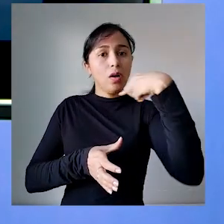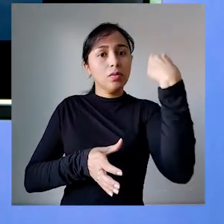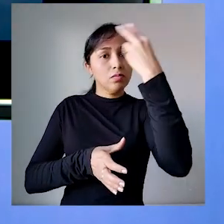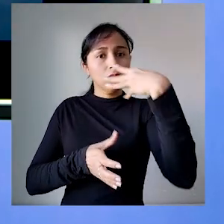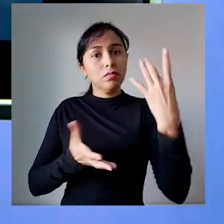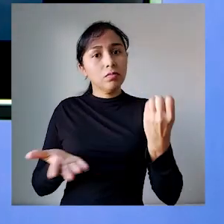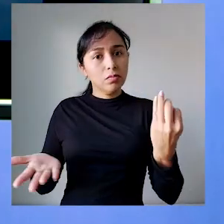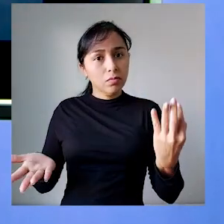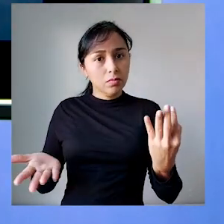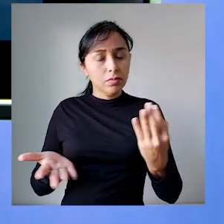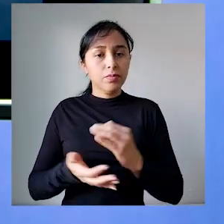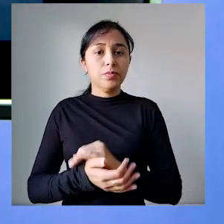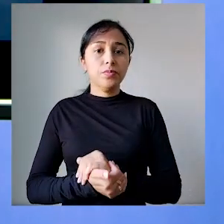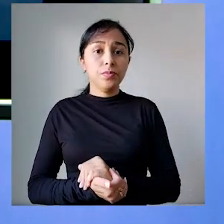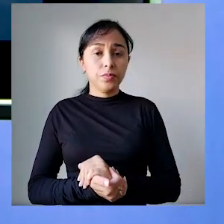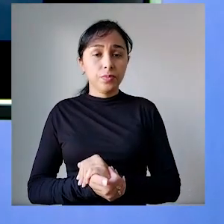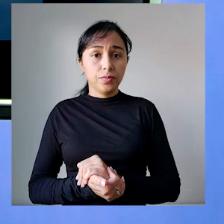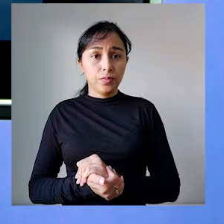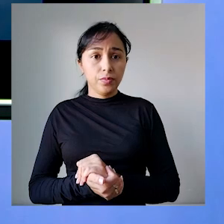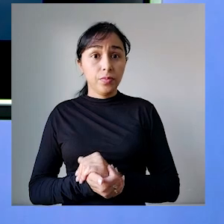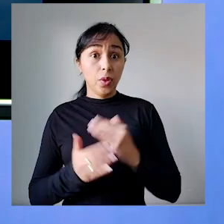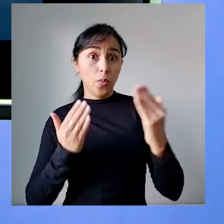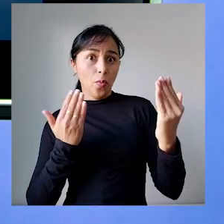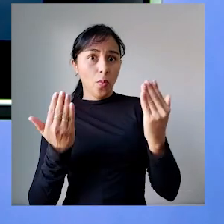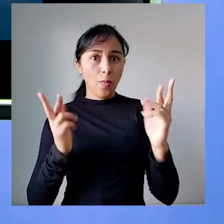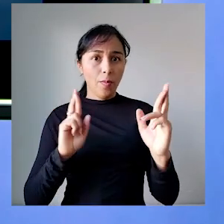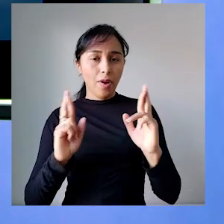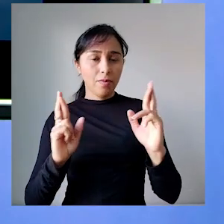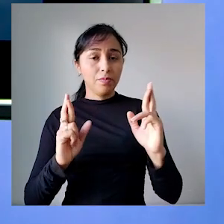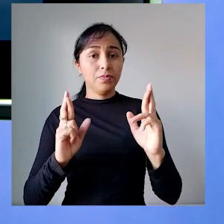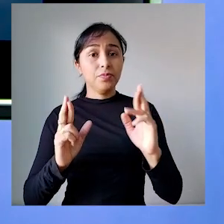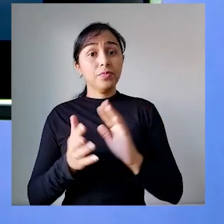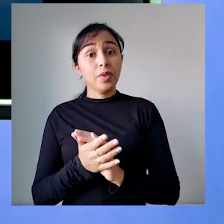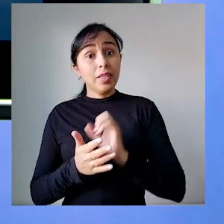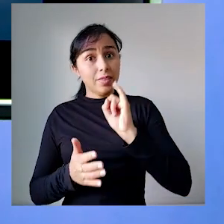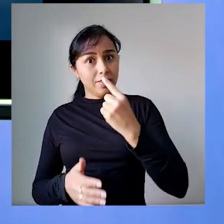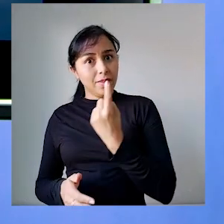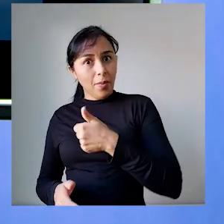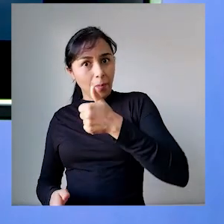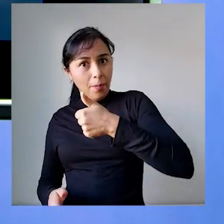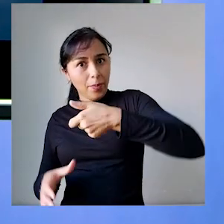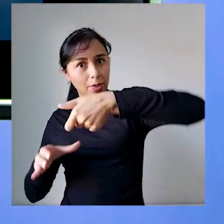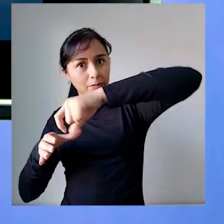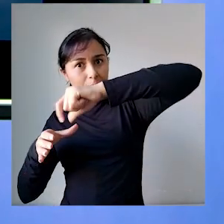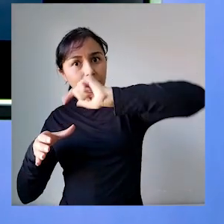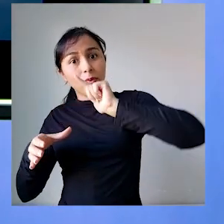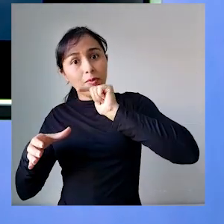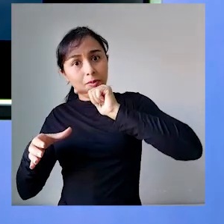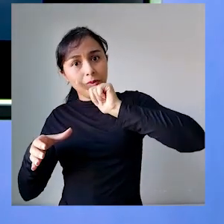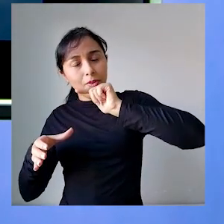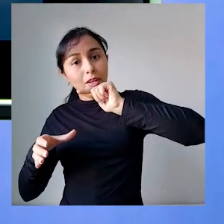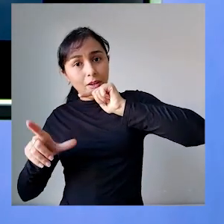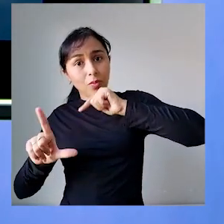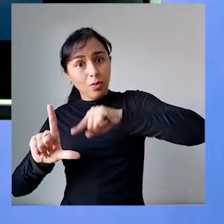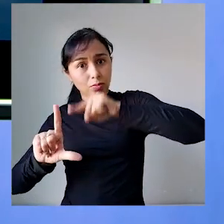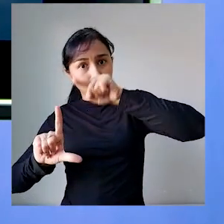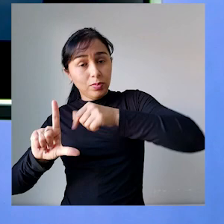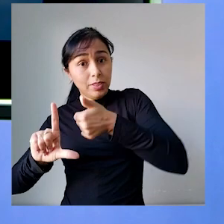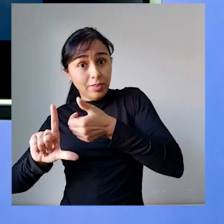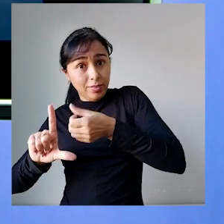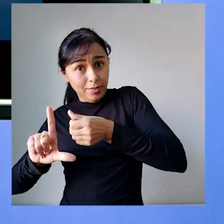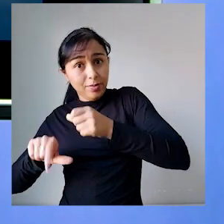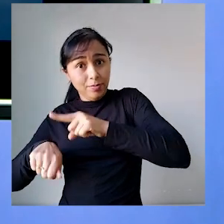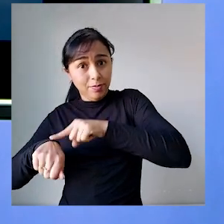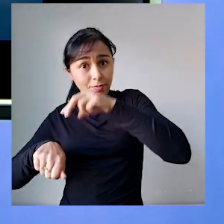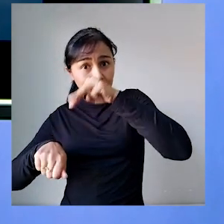litros demora 5 horas, quanto que a torneira que despeja 20 litros vai demorar? Então